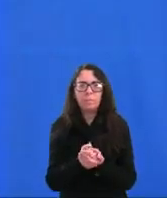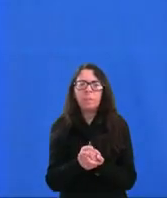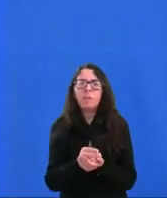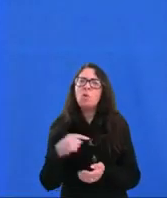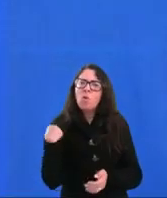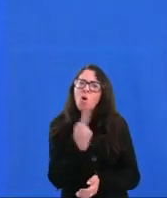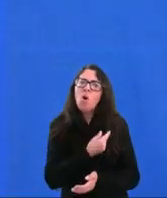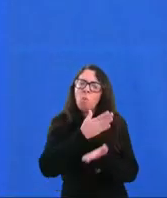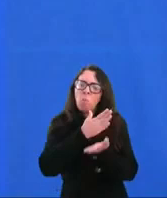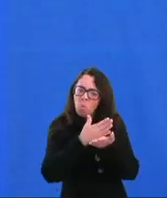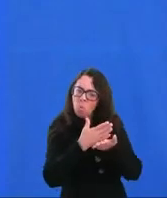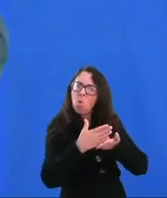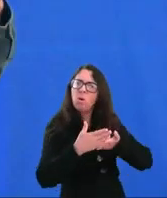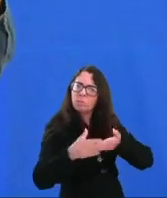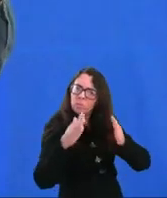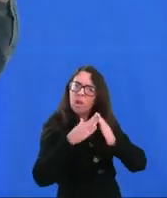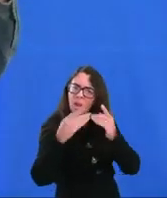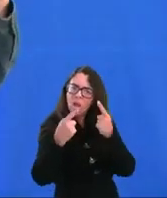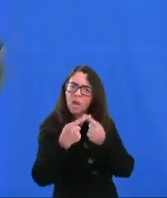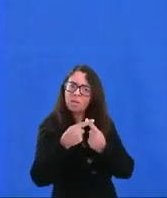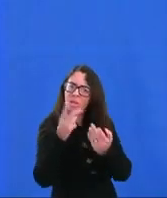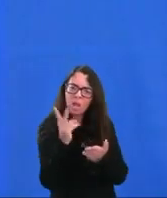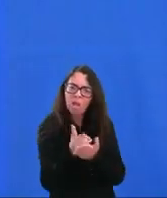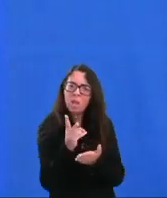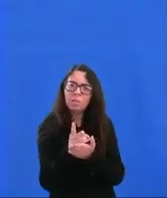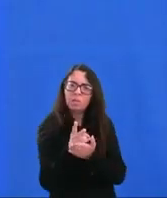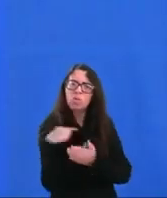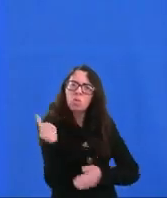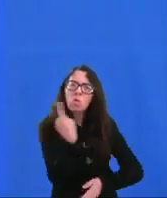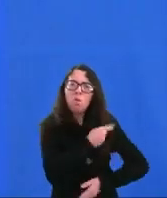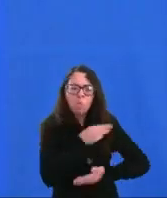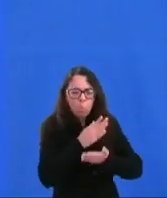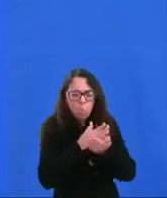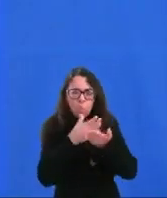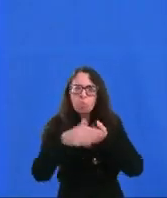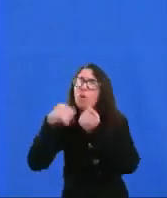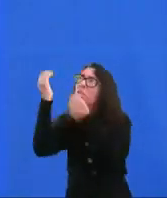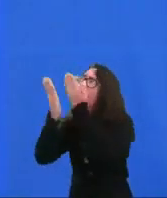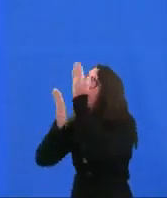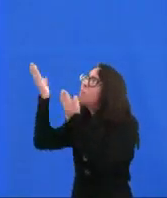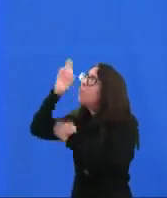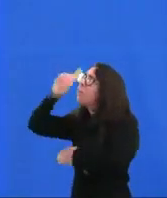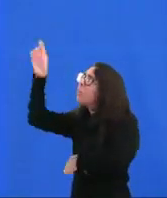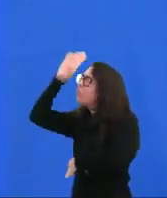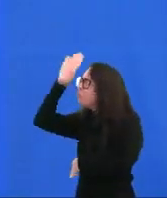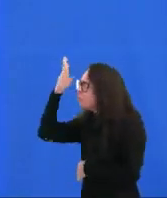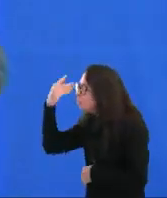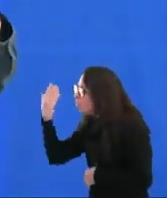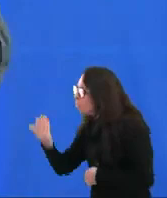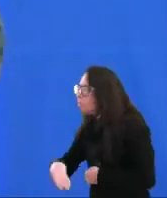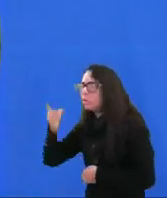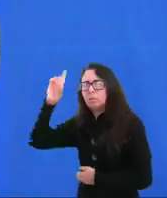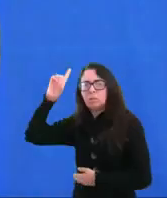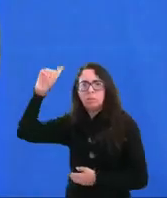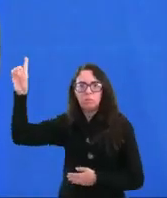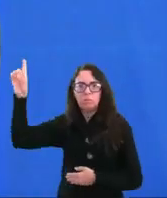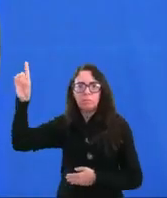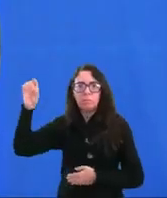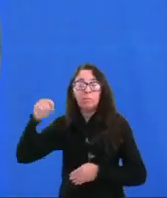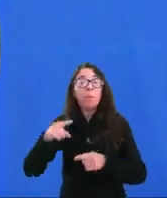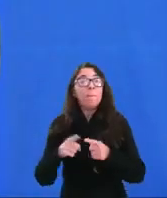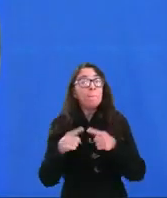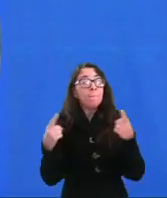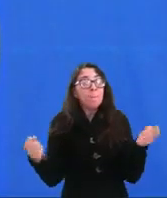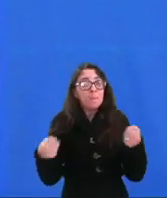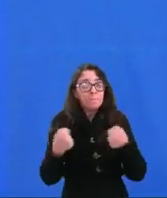né? Fora do templo, nós vamos continuar sendo igreja em nome de Jesus. Amados, que Deus